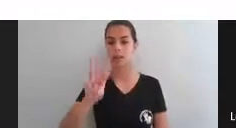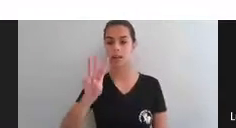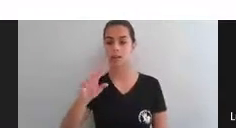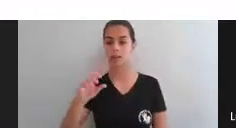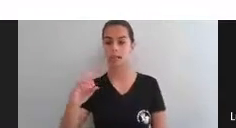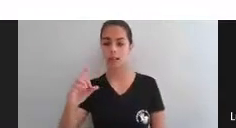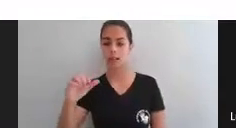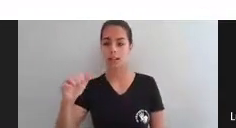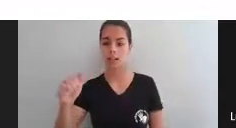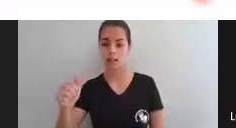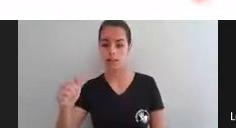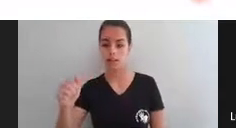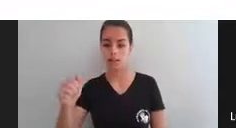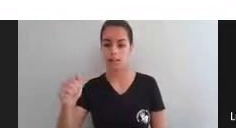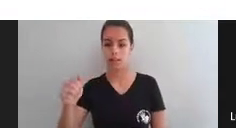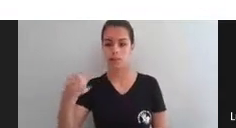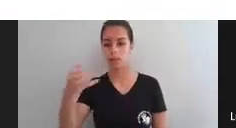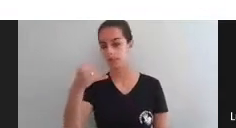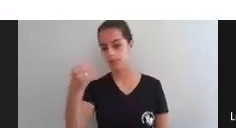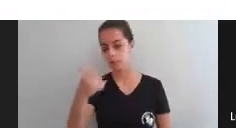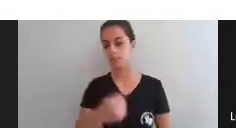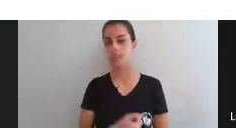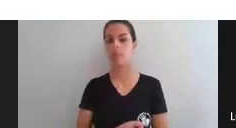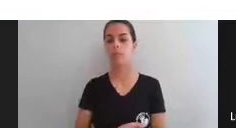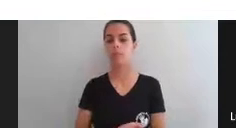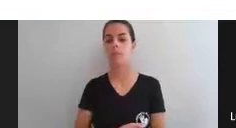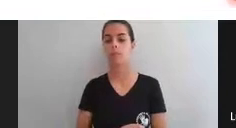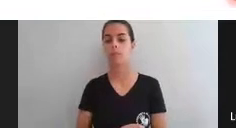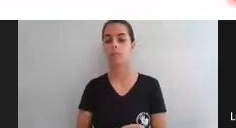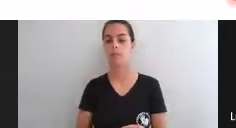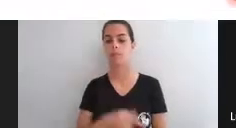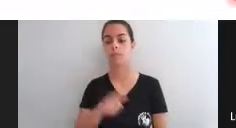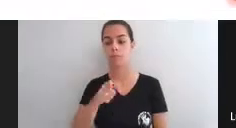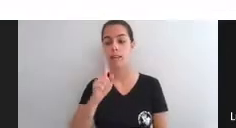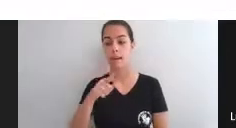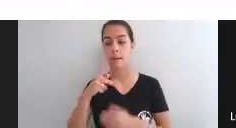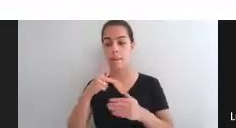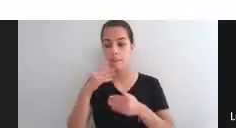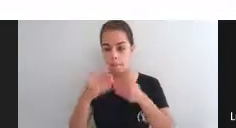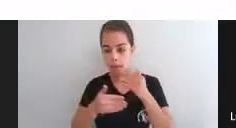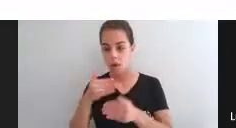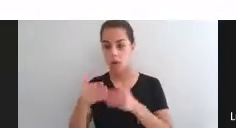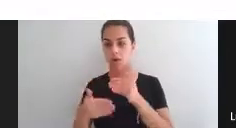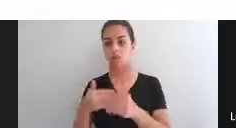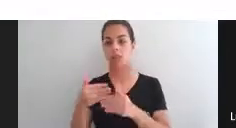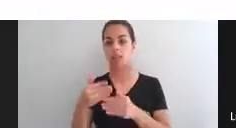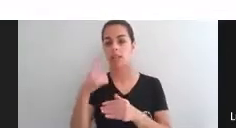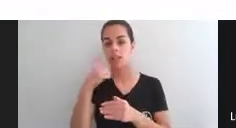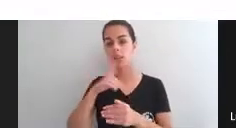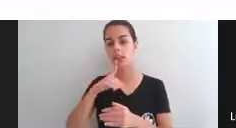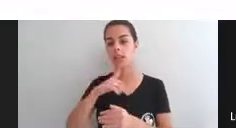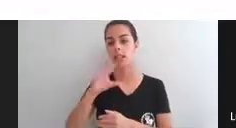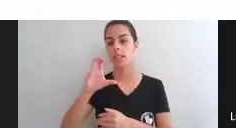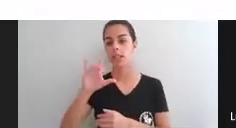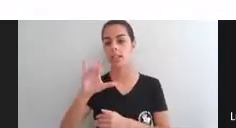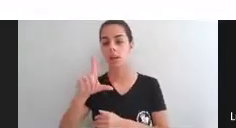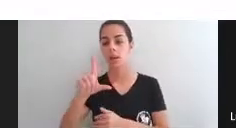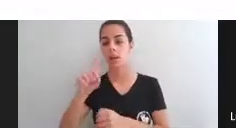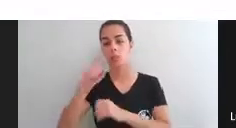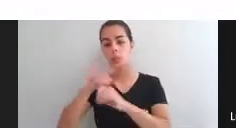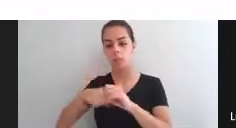Acaba que, visto que esse é um processo adiabático, durante esse ciclo aqui, o trabalho